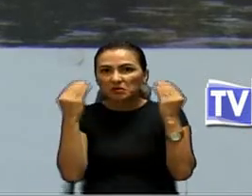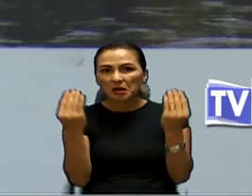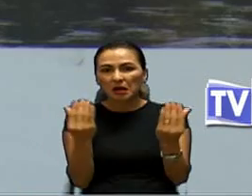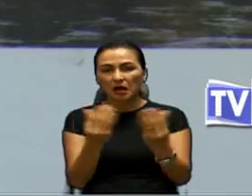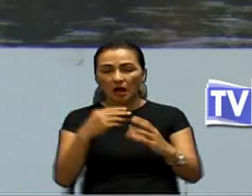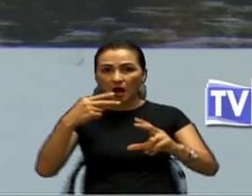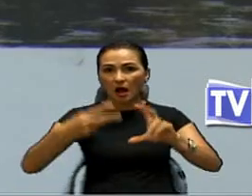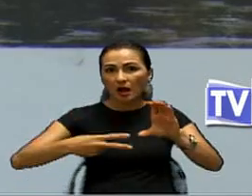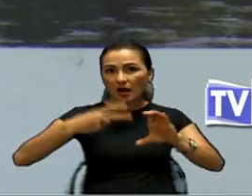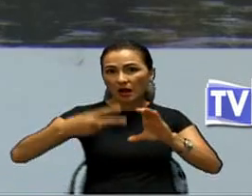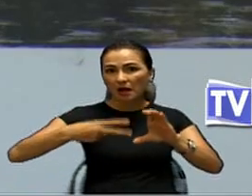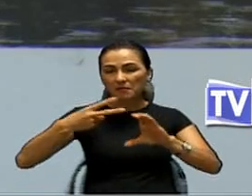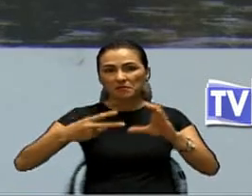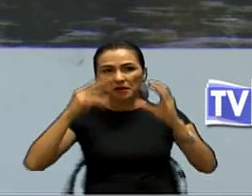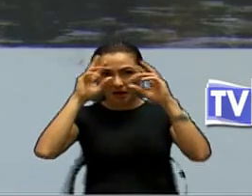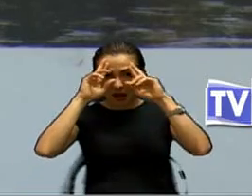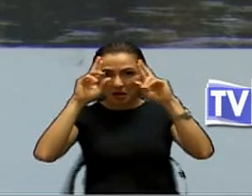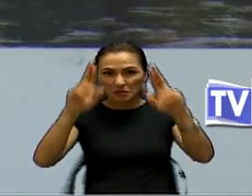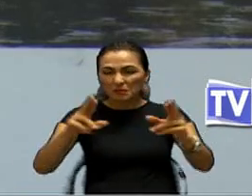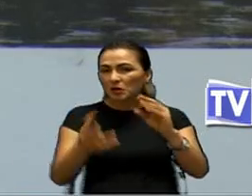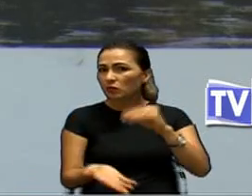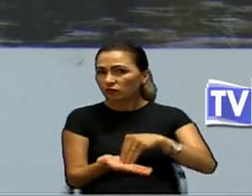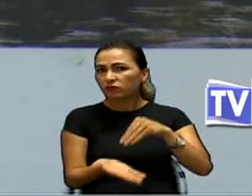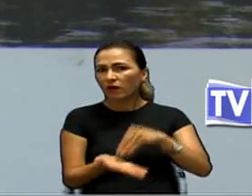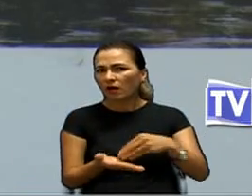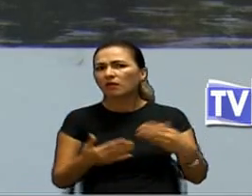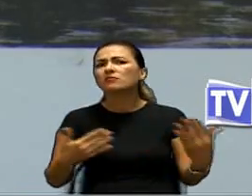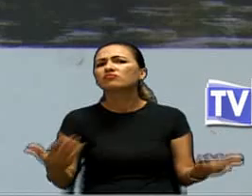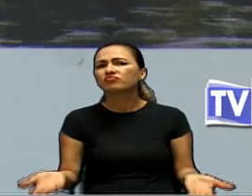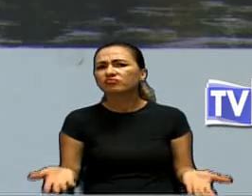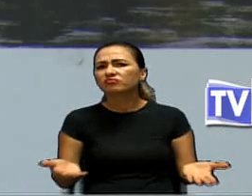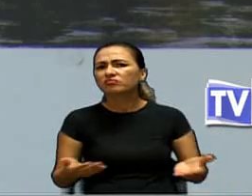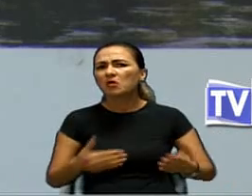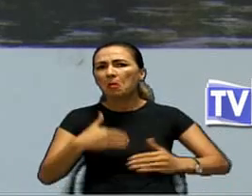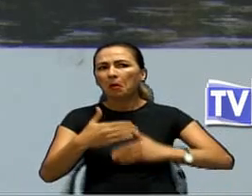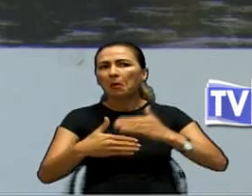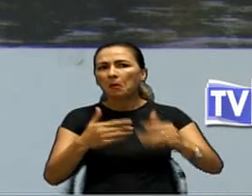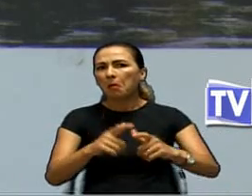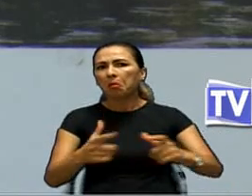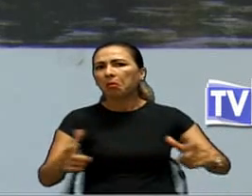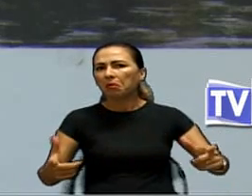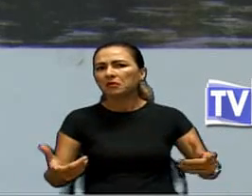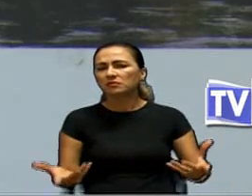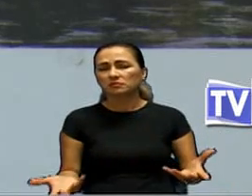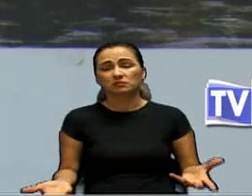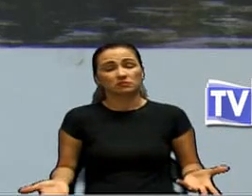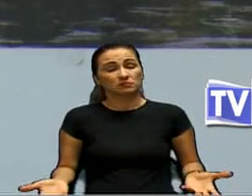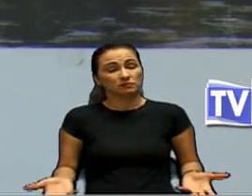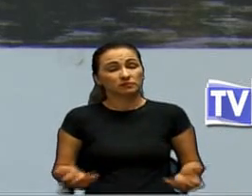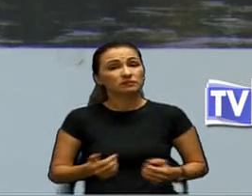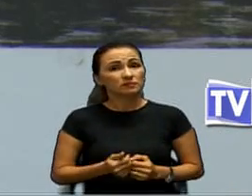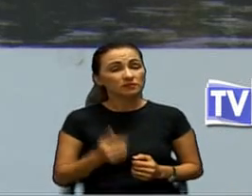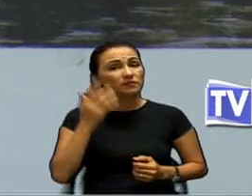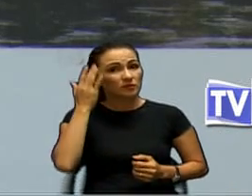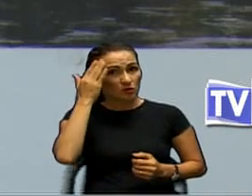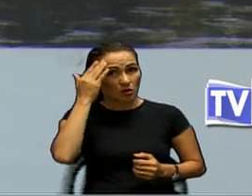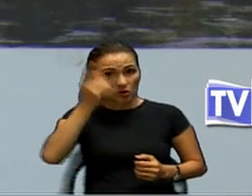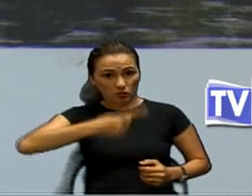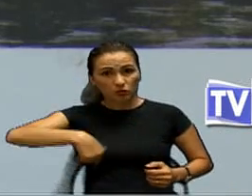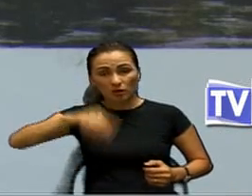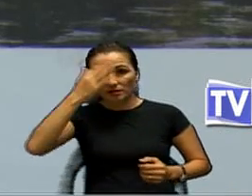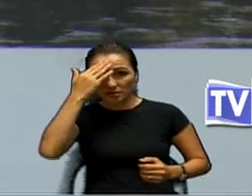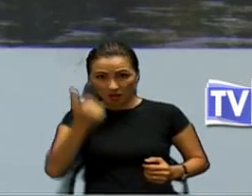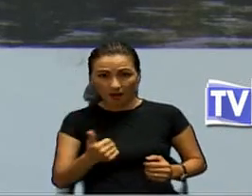nós, como sambistas, entendemos que o nosso trabalho vem sendo bem feito, sim, temos o apoio do poder